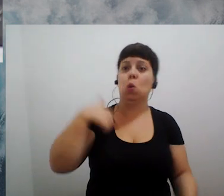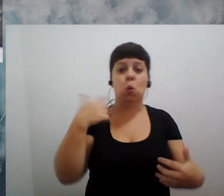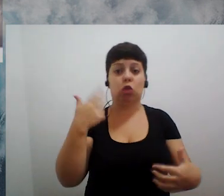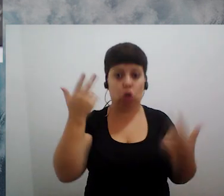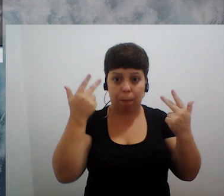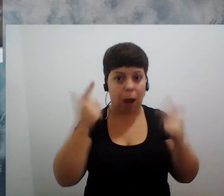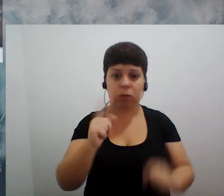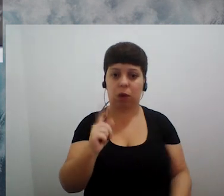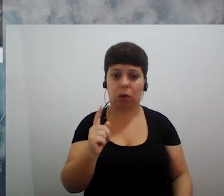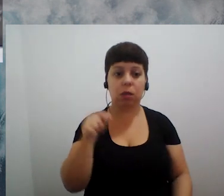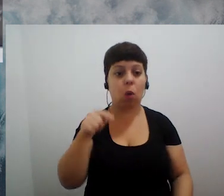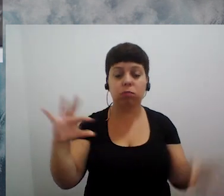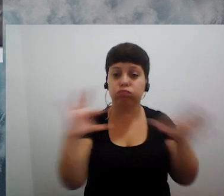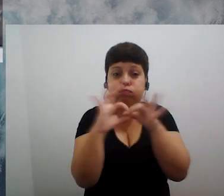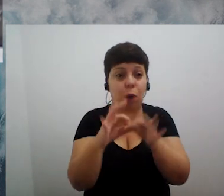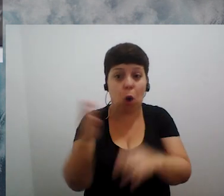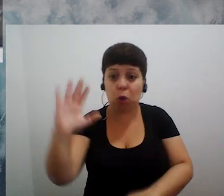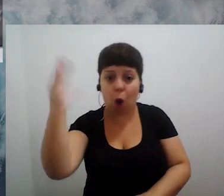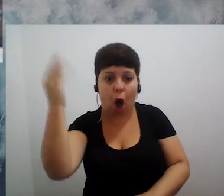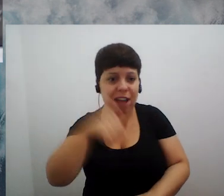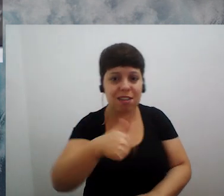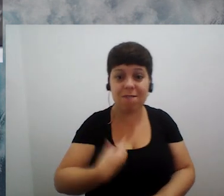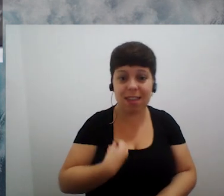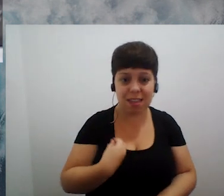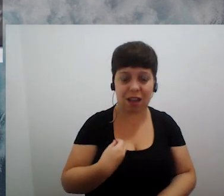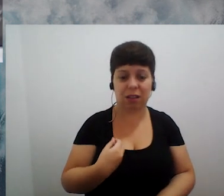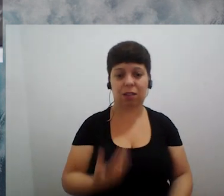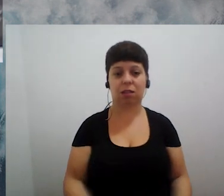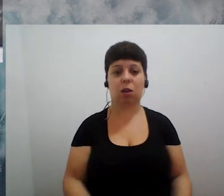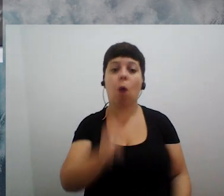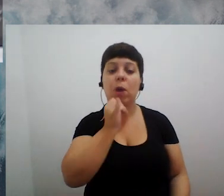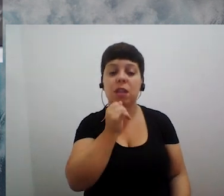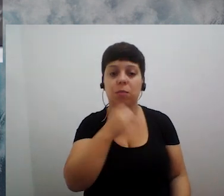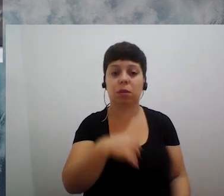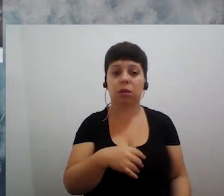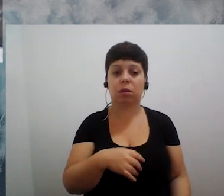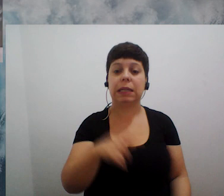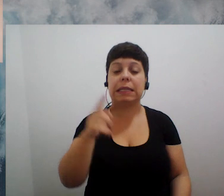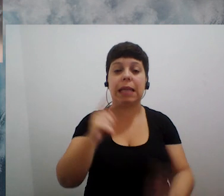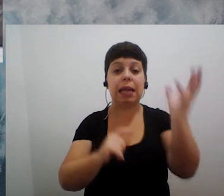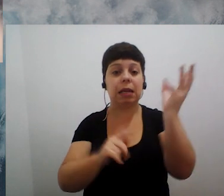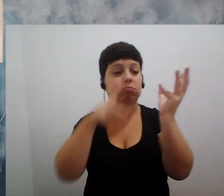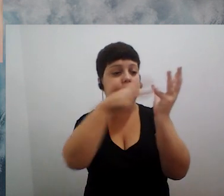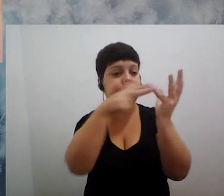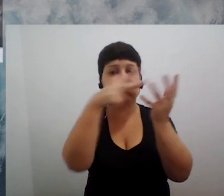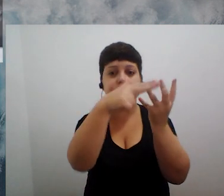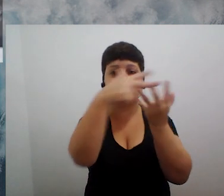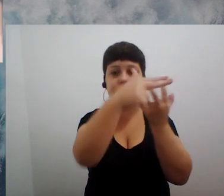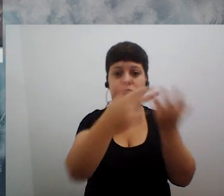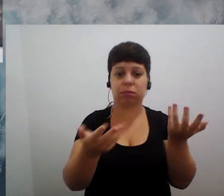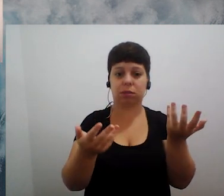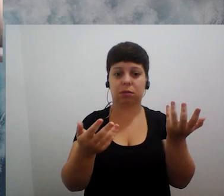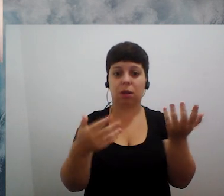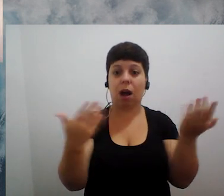assim em estar no sol. Então, isso tem correlação direta com a gente, com o fato de, caraca, toda hora tem alguém podando